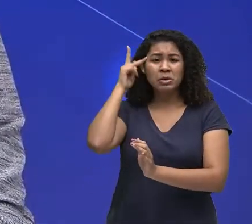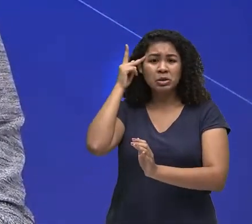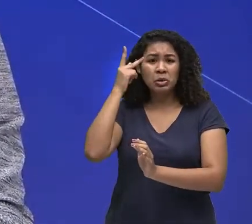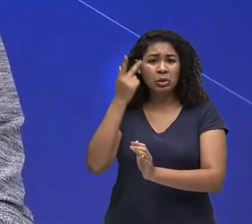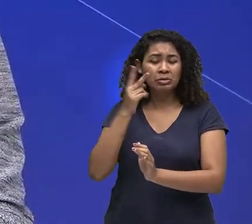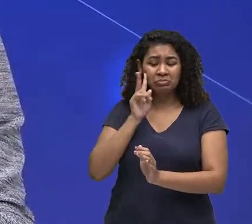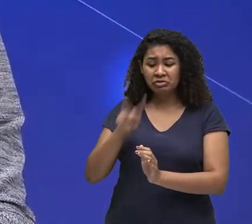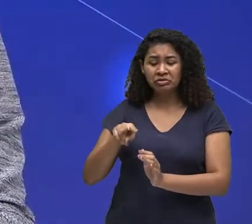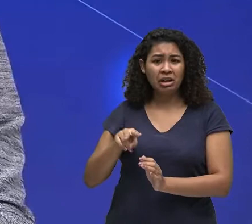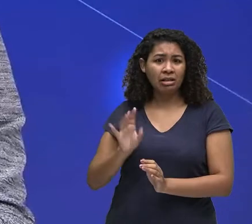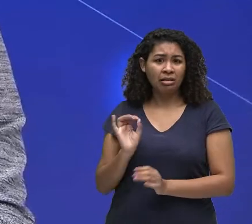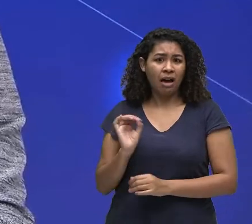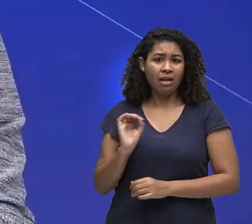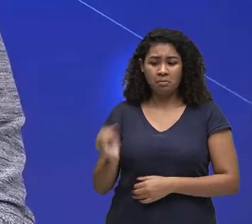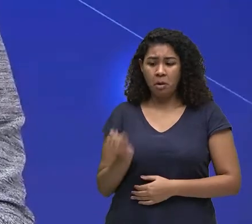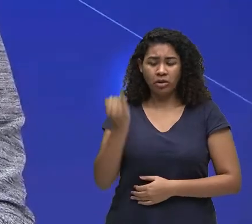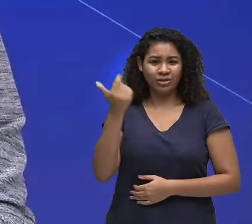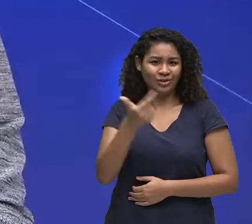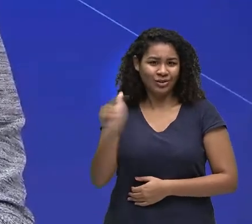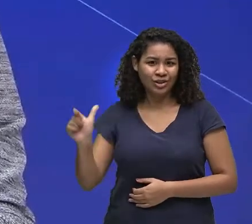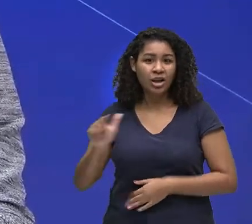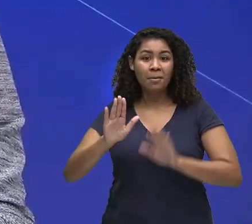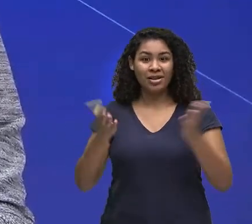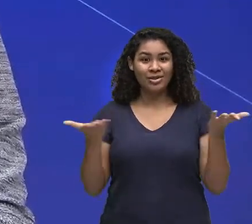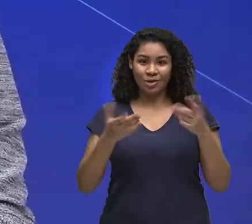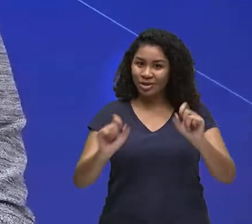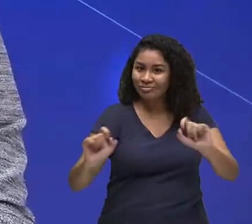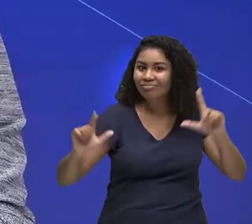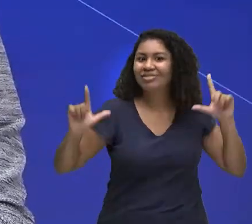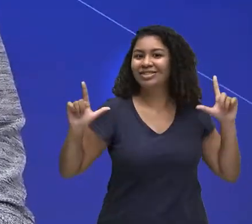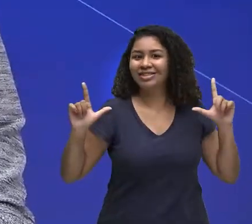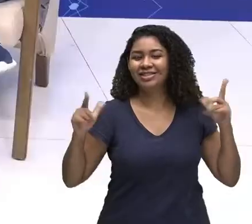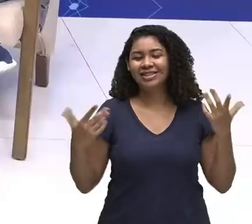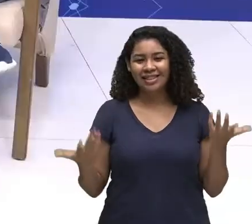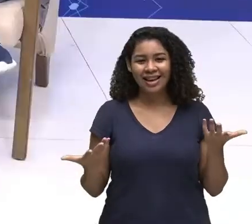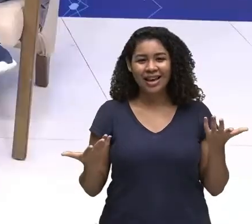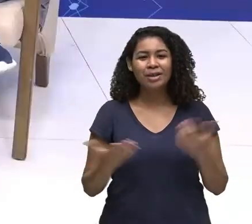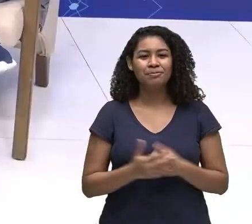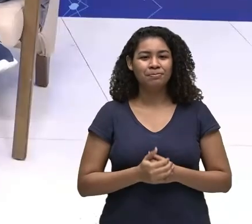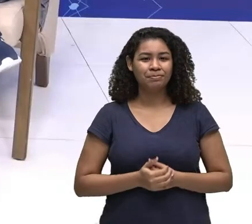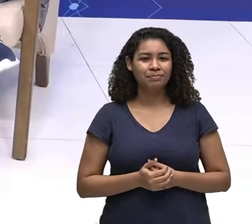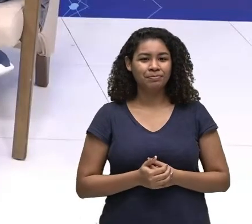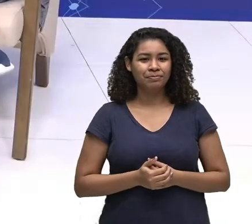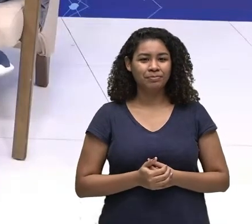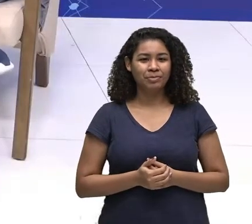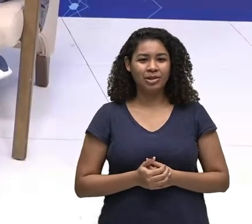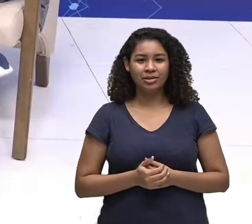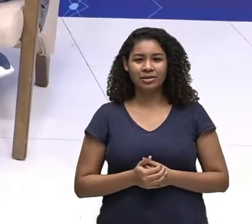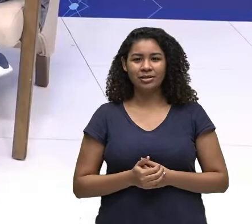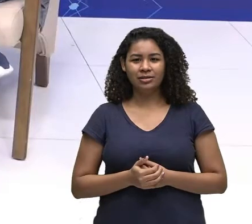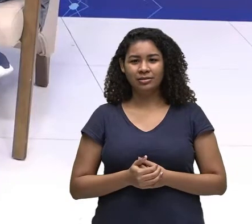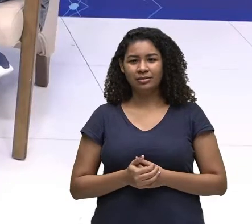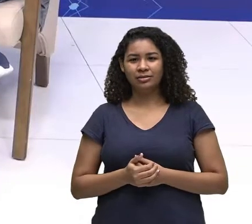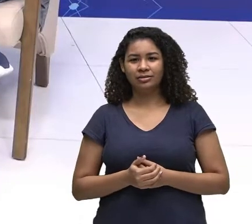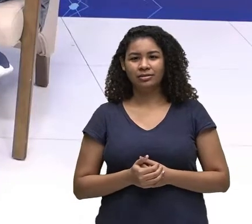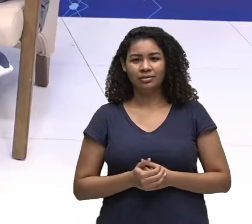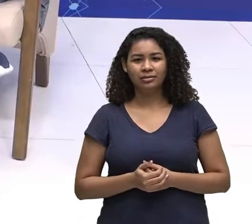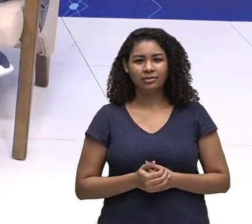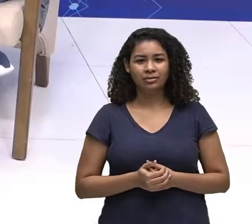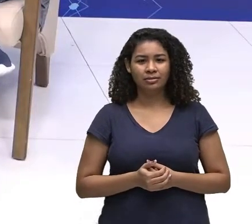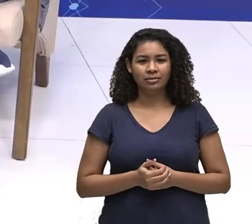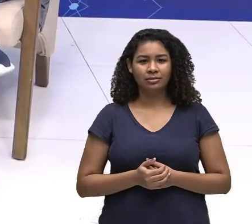o futebol feminino, e a gente tem quebrado, a gente tem mostrado... mais bolas de ouro do que os atletas masculinos. Tu já pensou? Olha